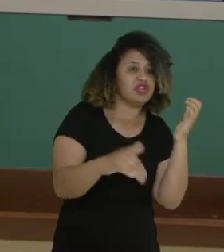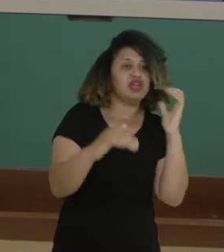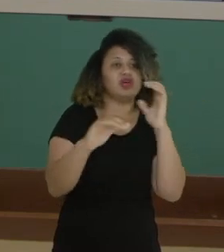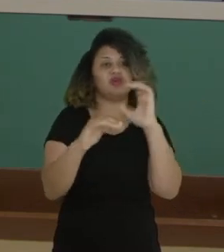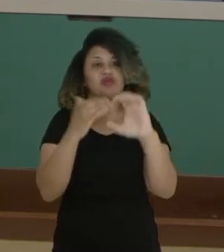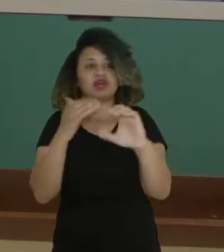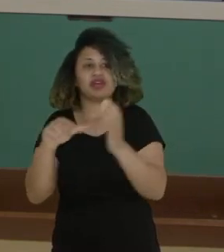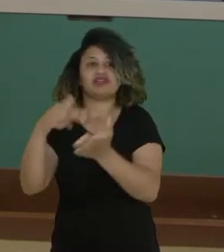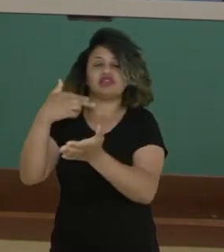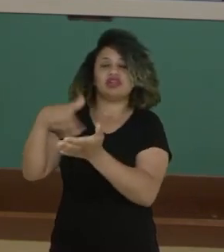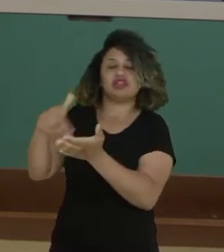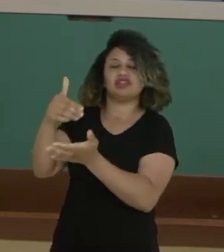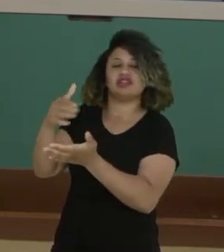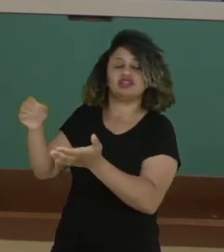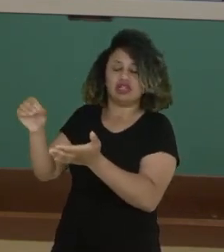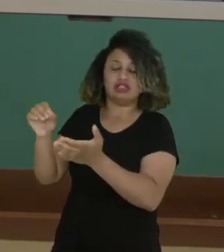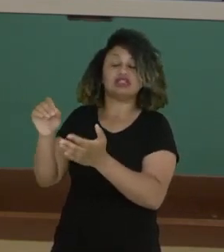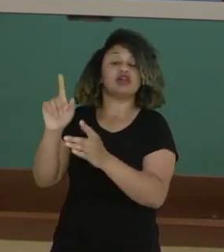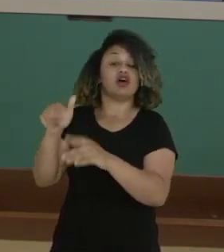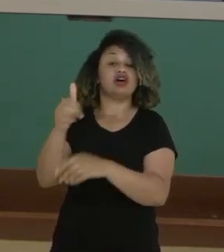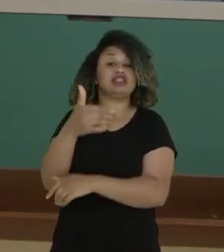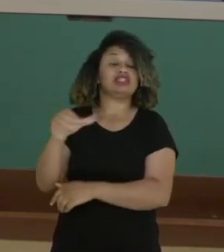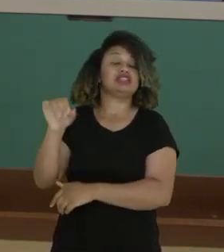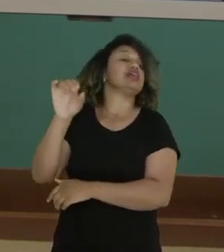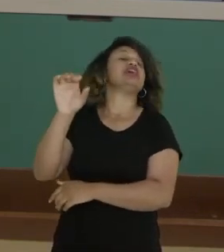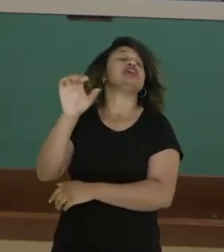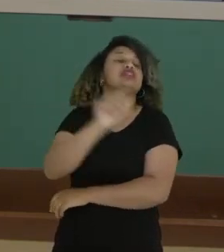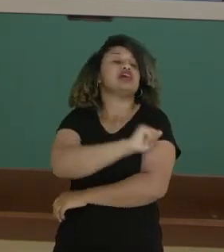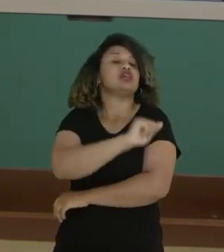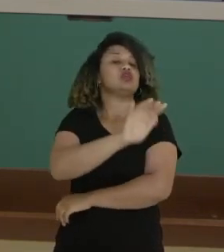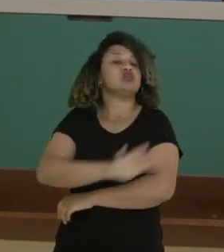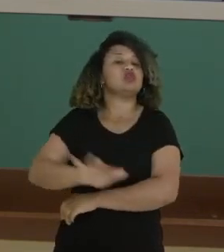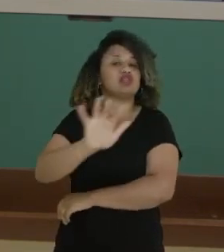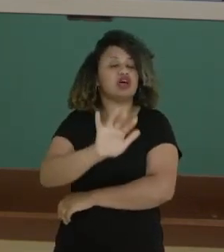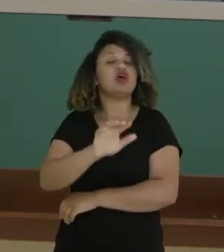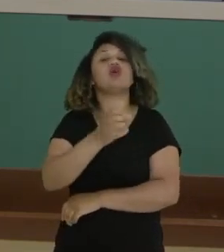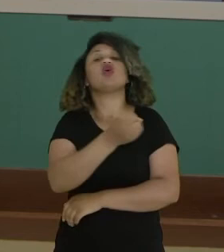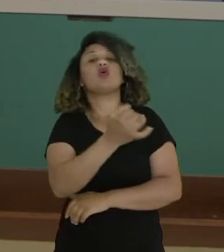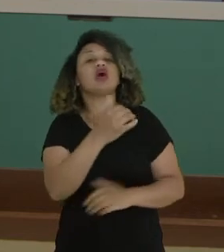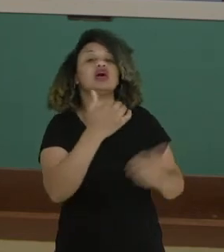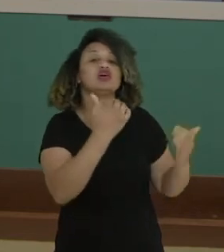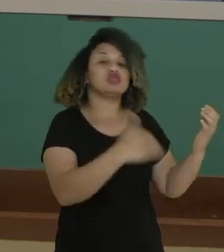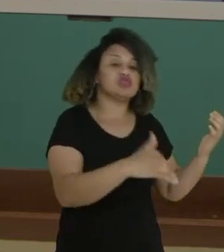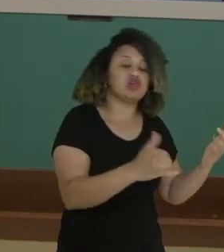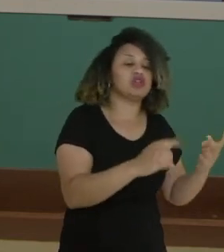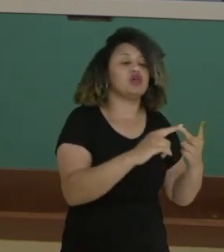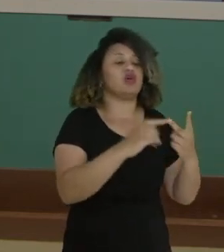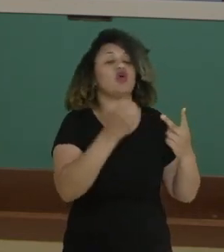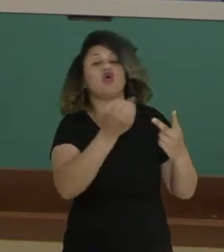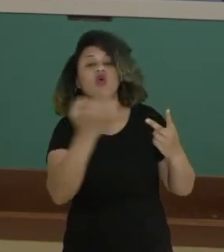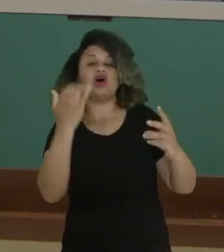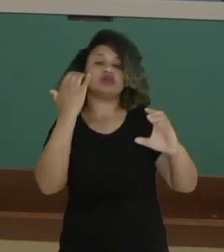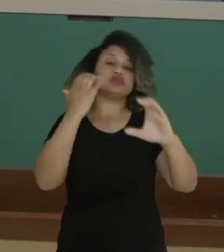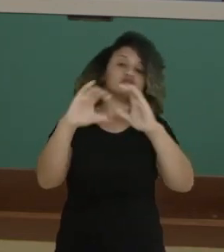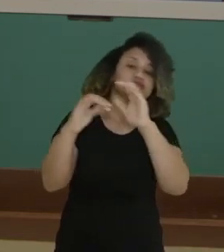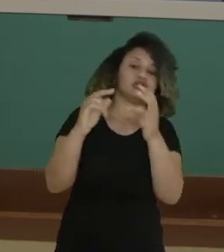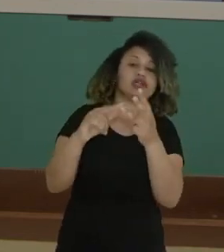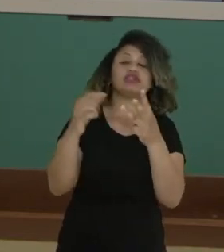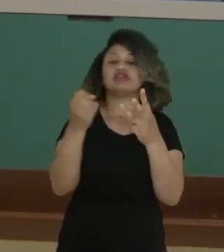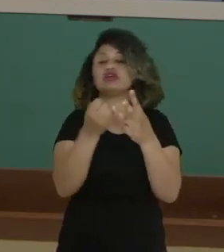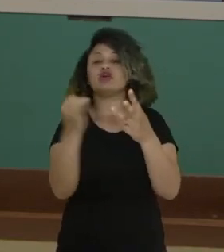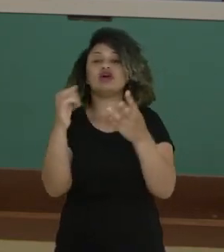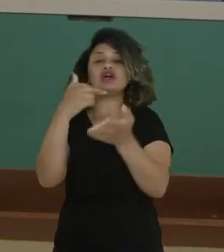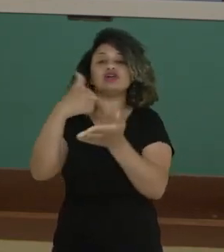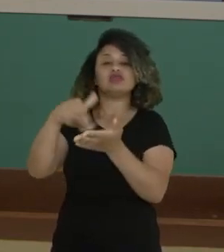isso? 60 alunos é o total. Ele quer saber quantos tocam violão, quantos cantam, quantos